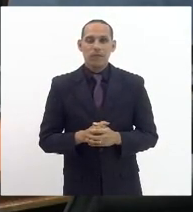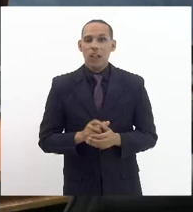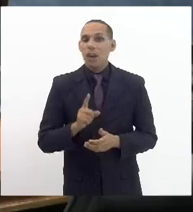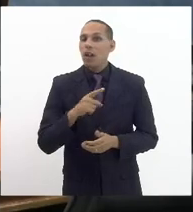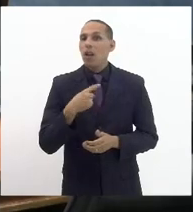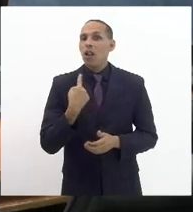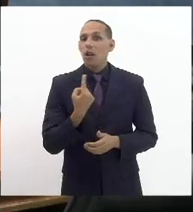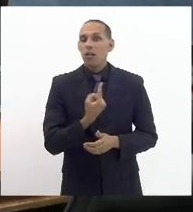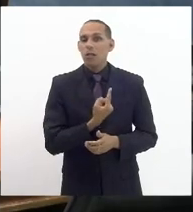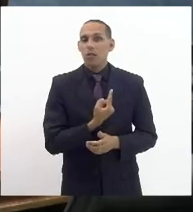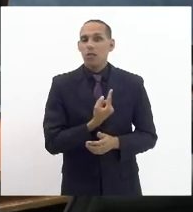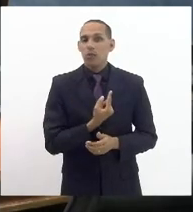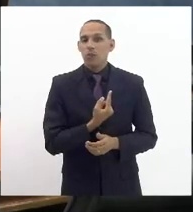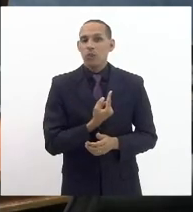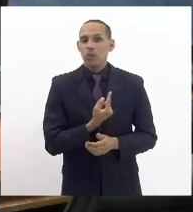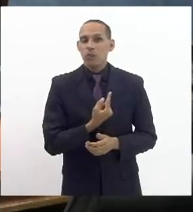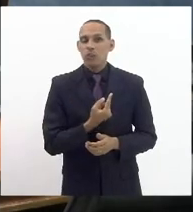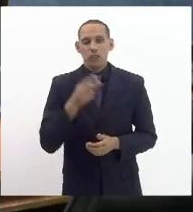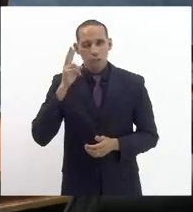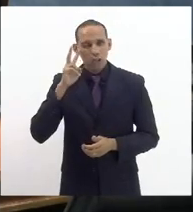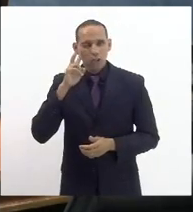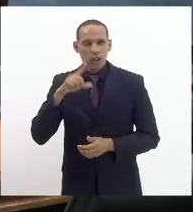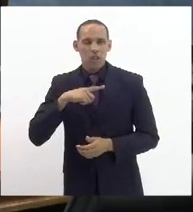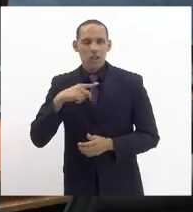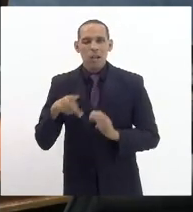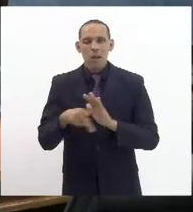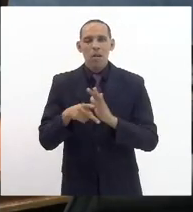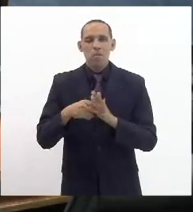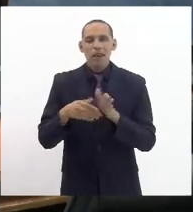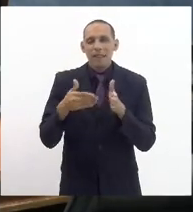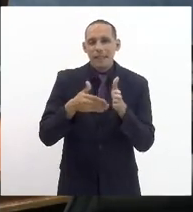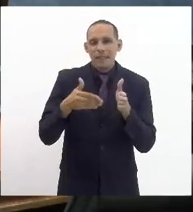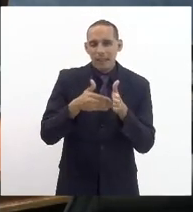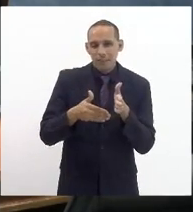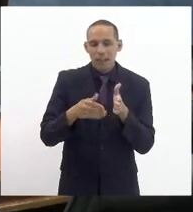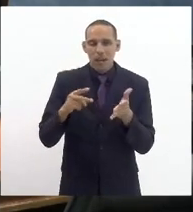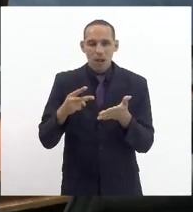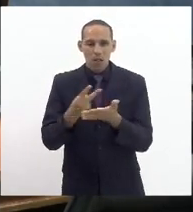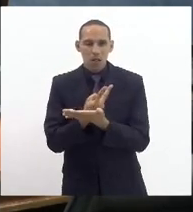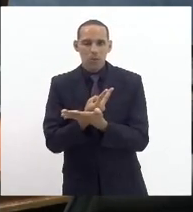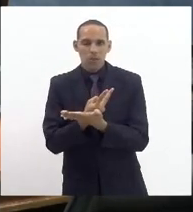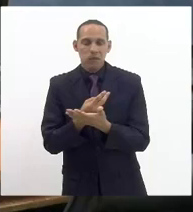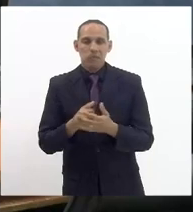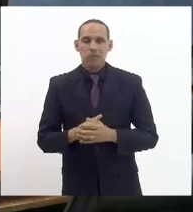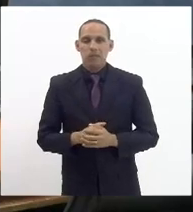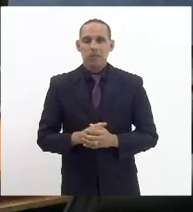temos um histórico do impeachment que ocorreu